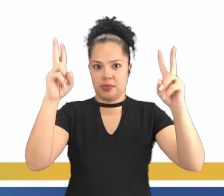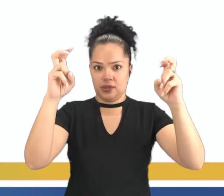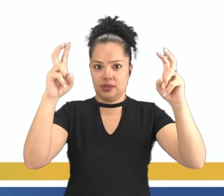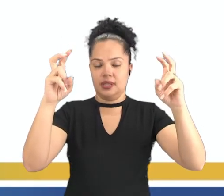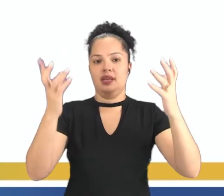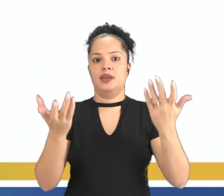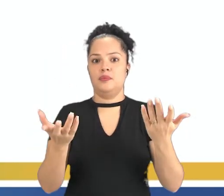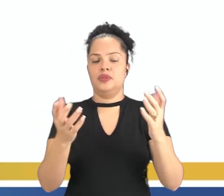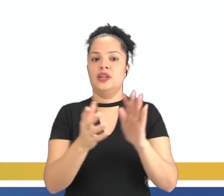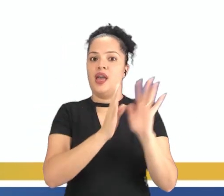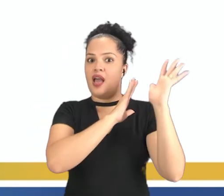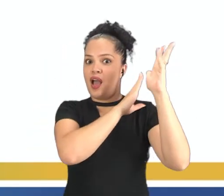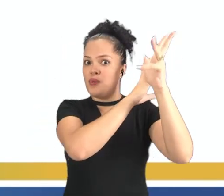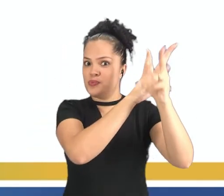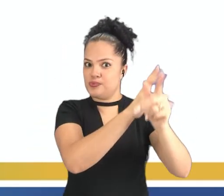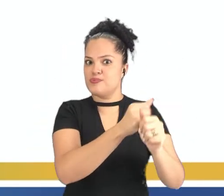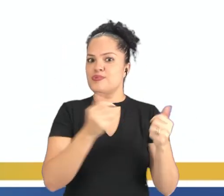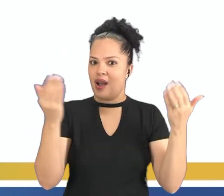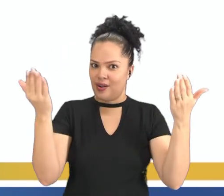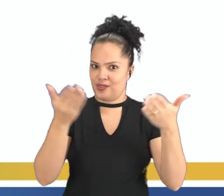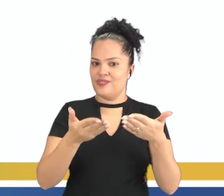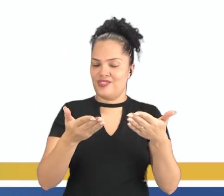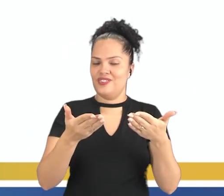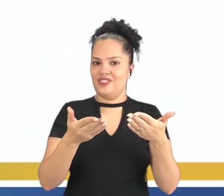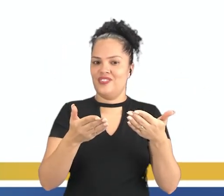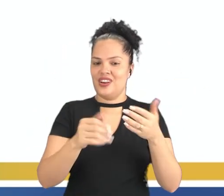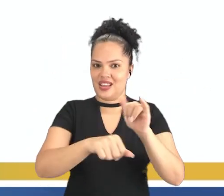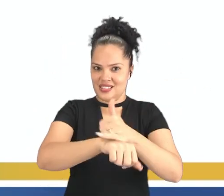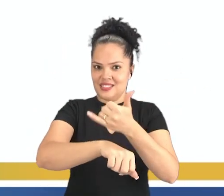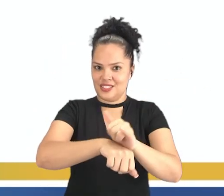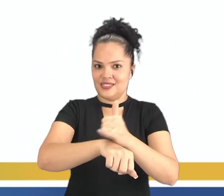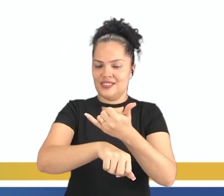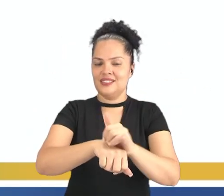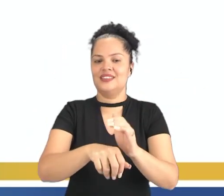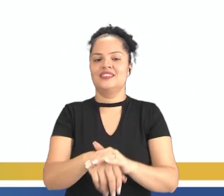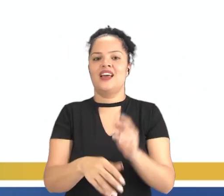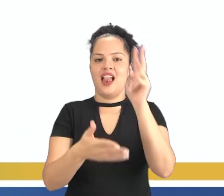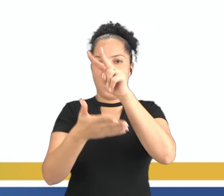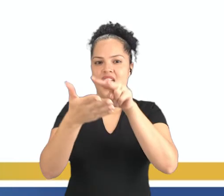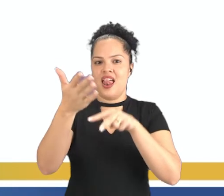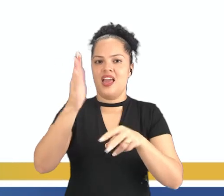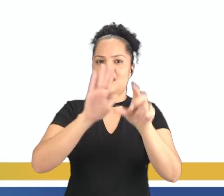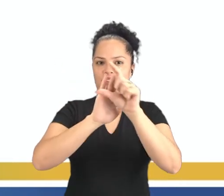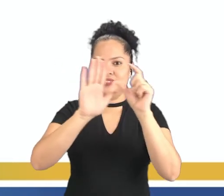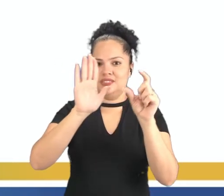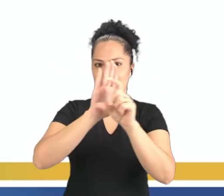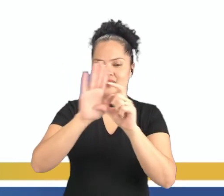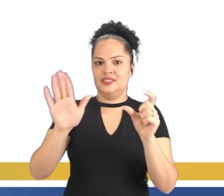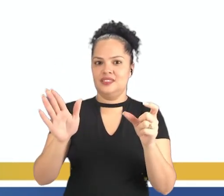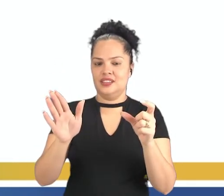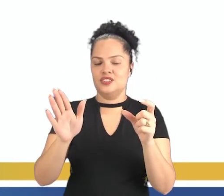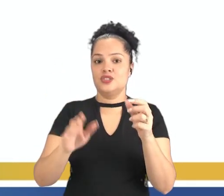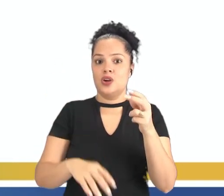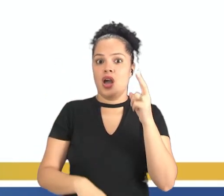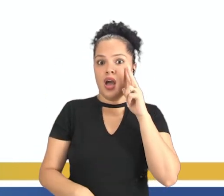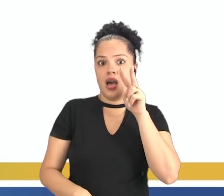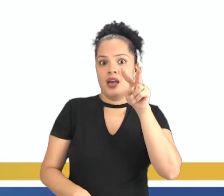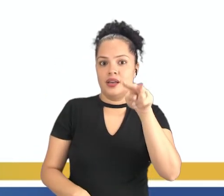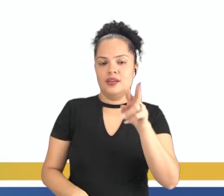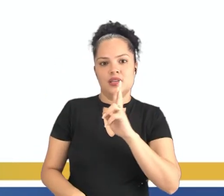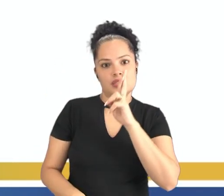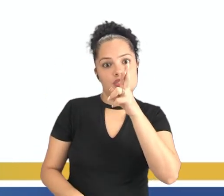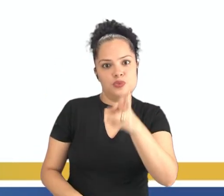Para isso, vamos recapitular essas duas estratégias que eu falei, tá? Leia os trechos abaixo e responda a qual das